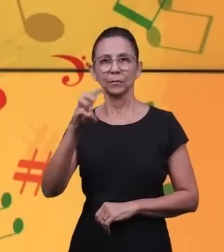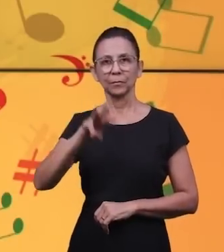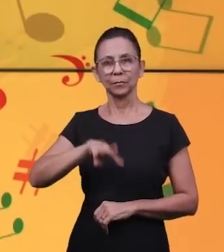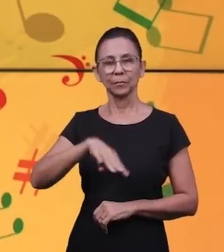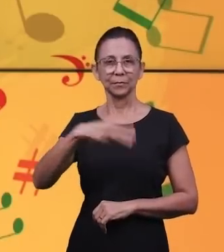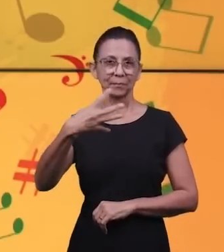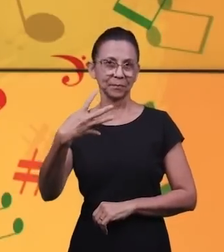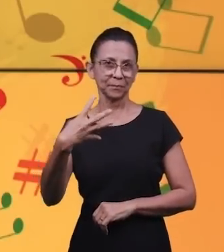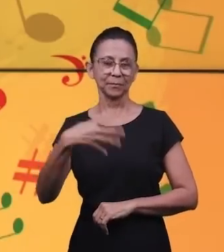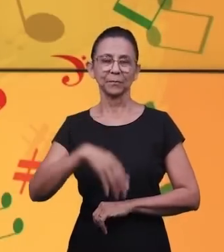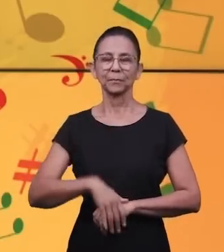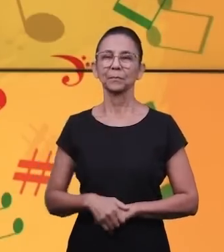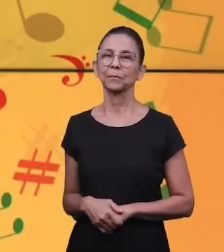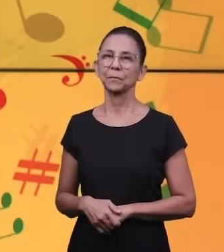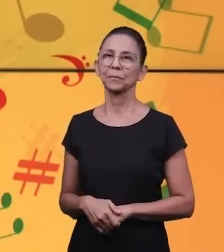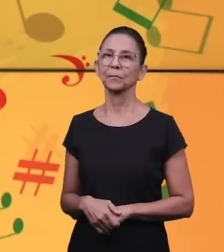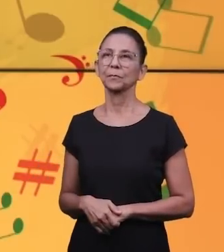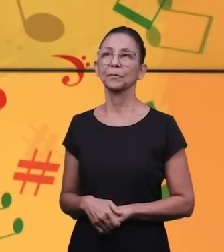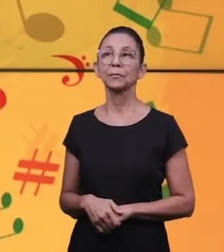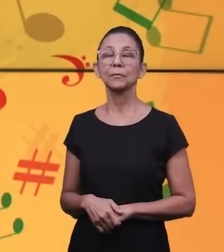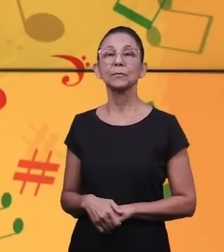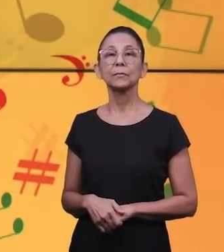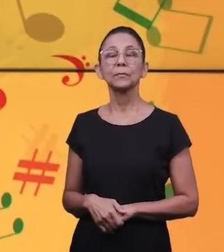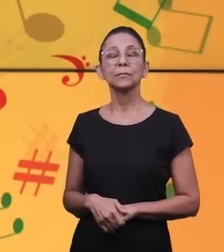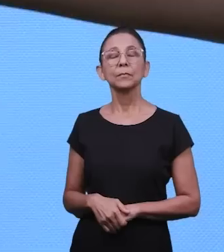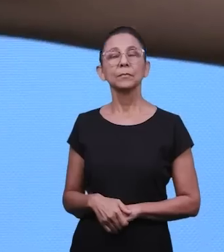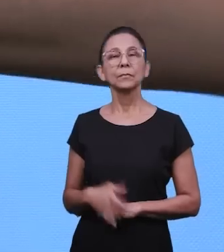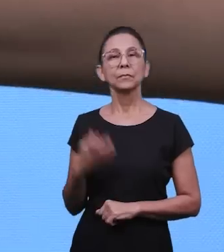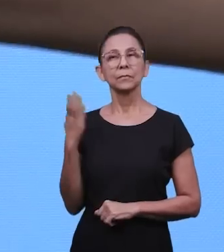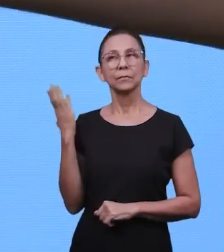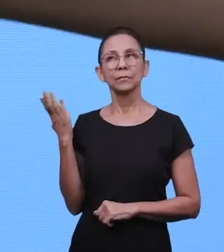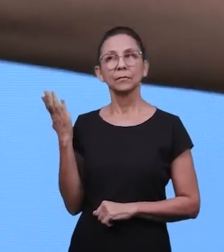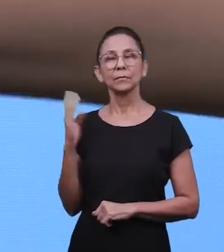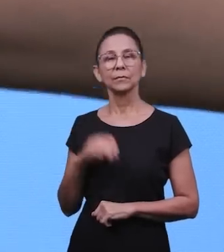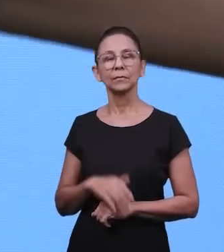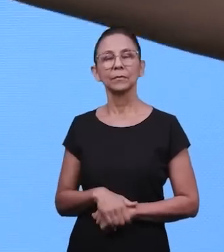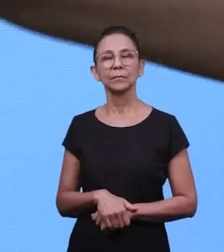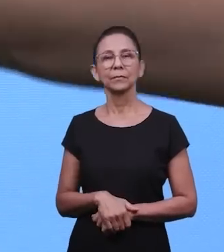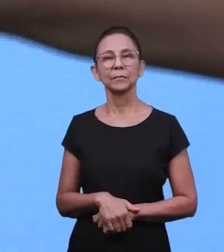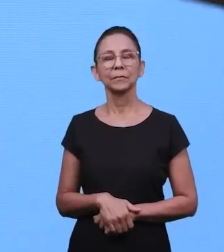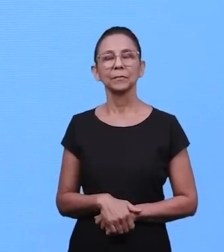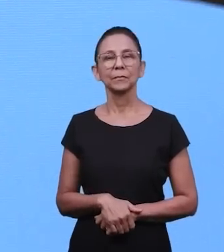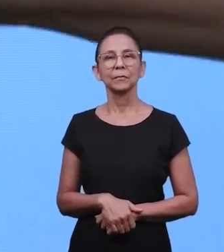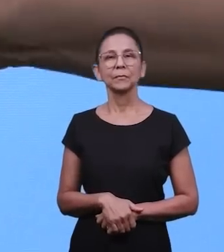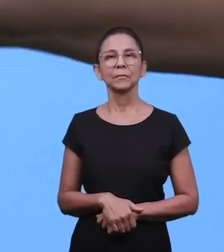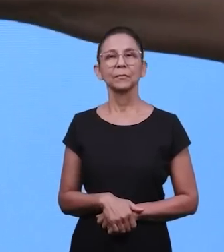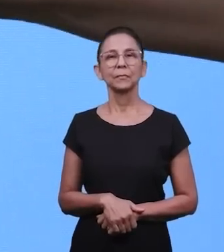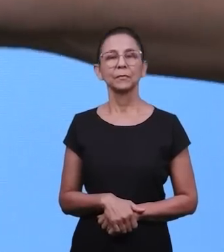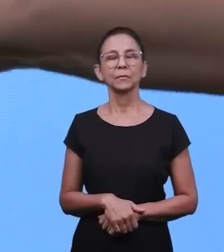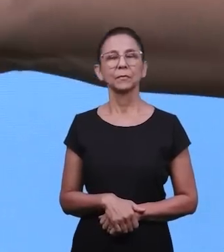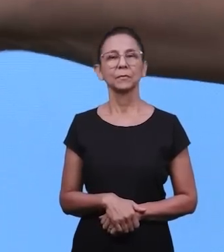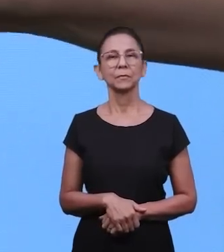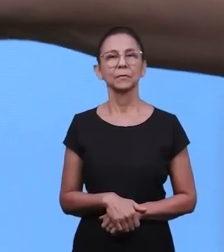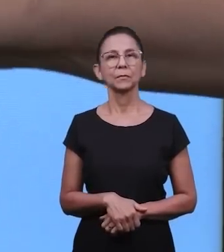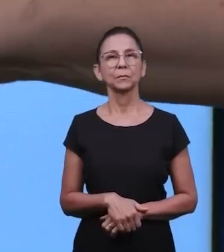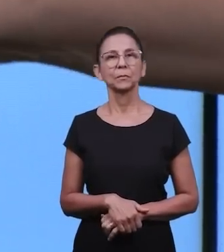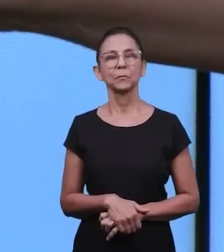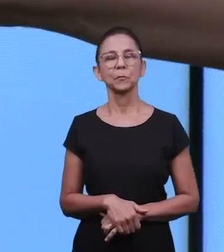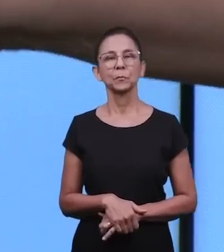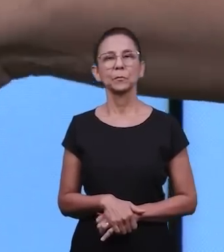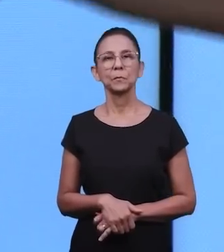Um, dois, três, quatro. Sol, sol, sol, mi, sol, si.